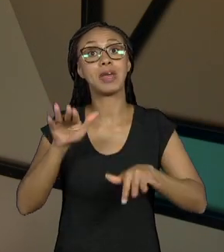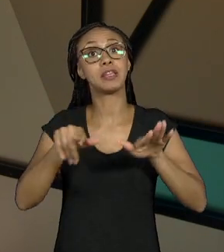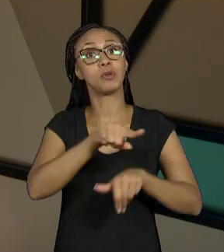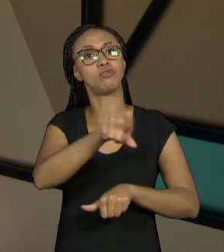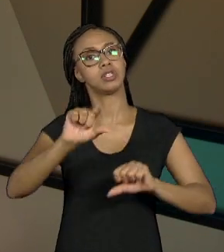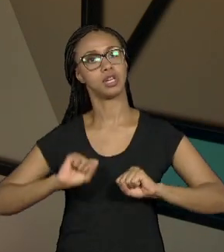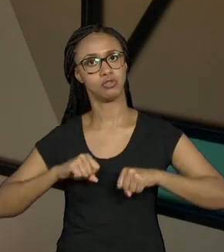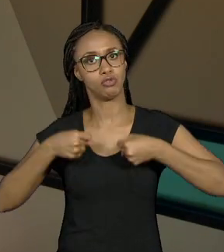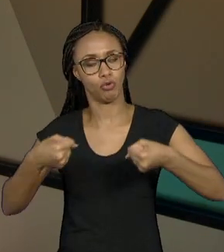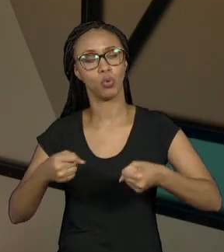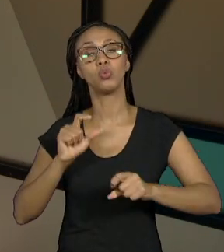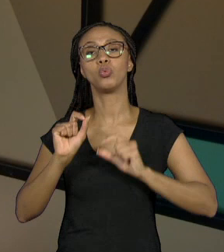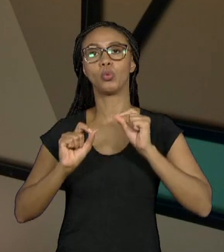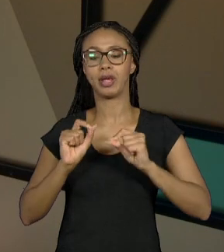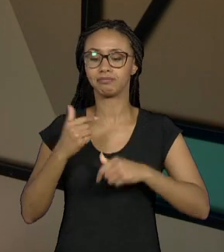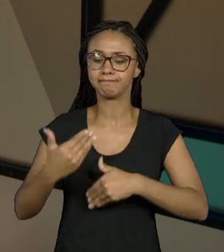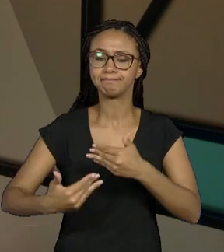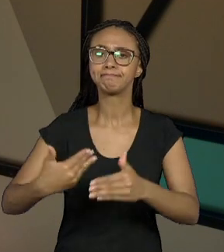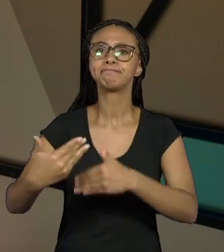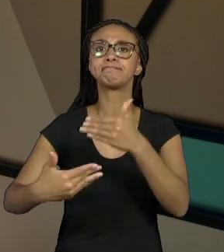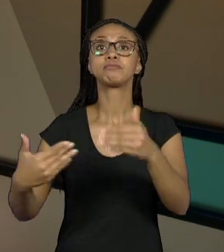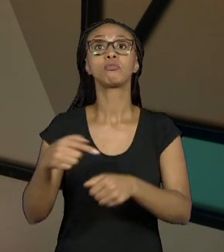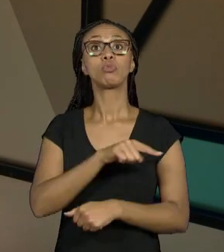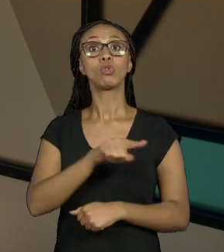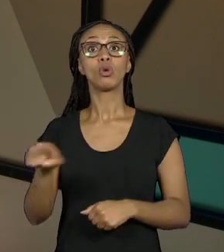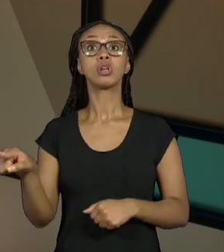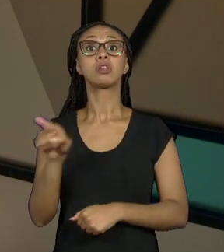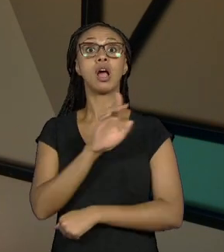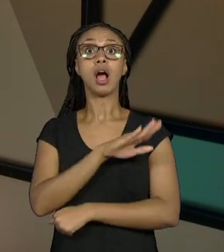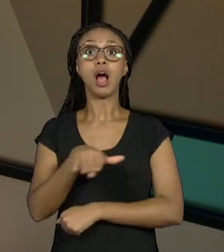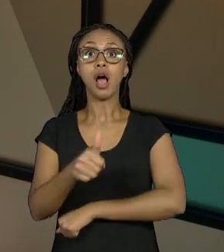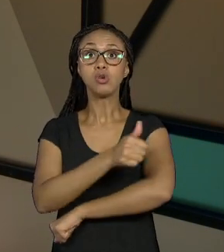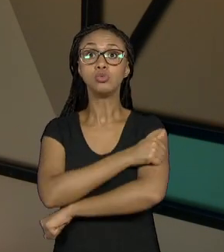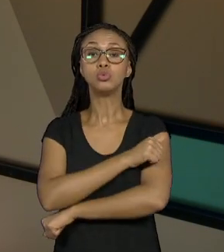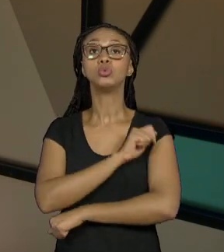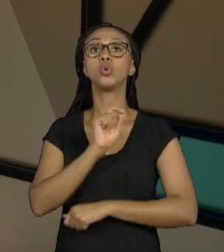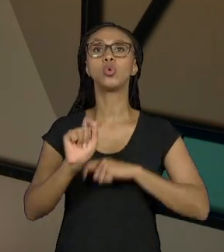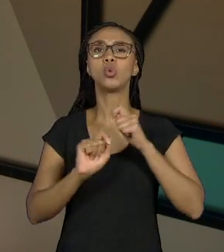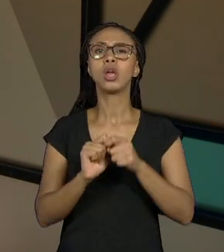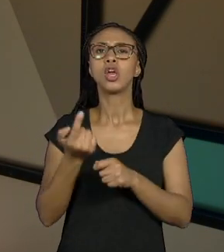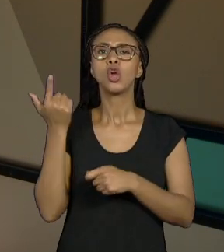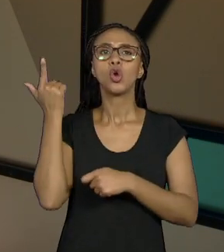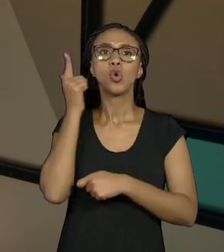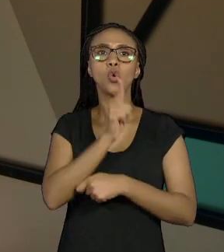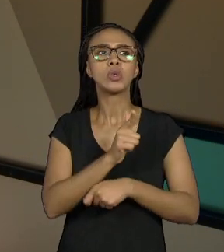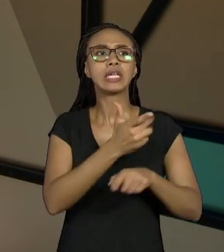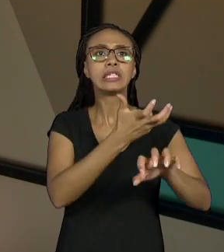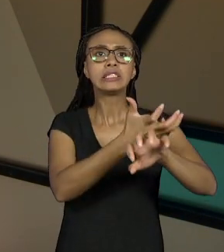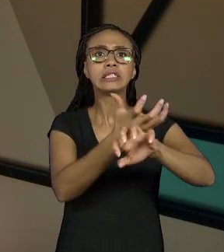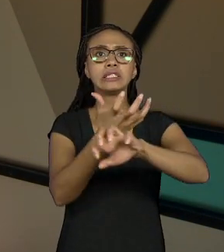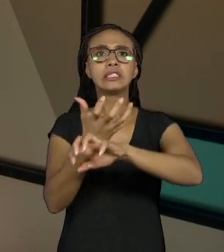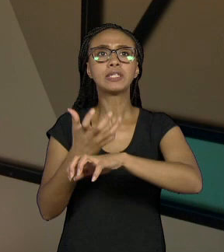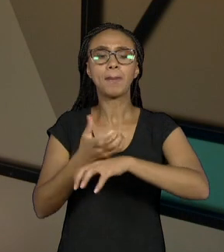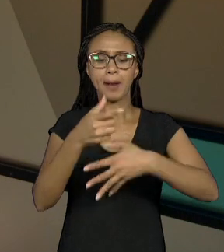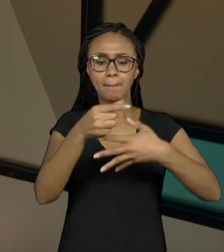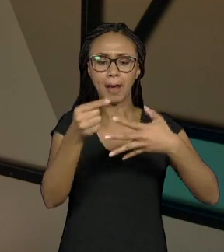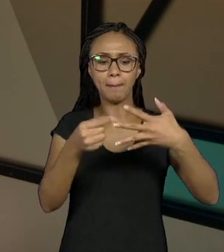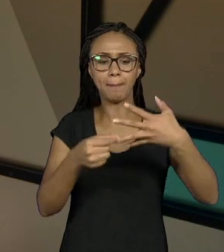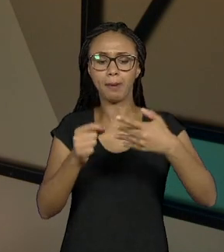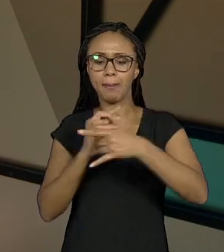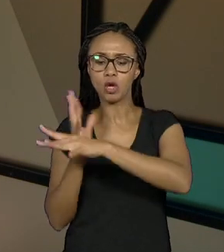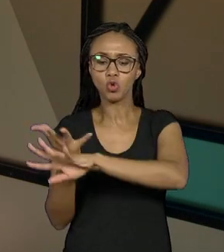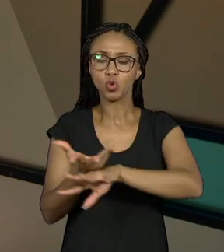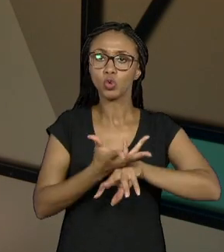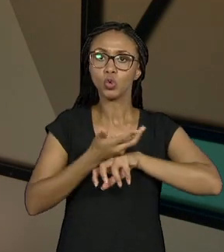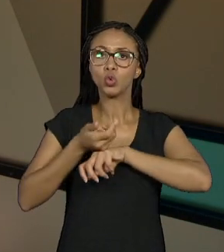de vocês, fazer com que os alunos integrem o conhecimento de diversas disciplinas vistas